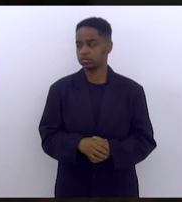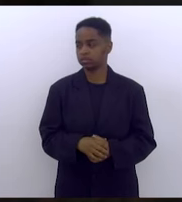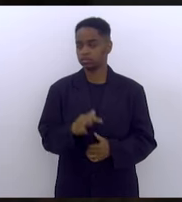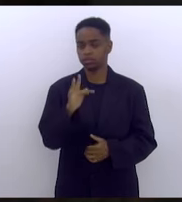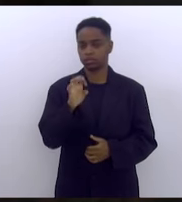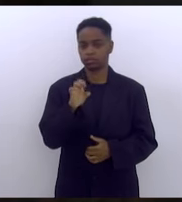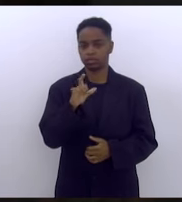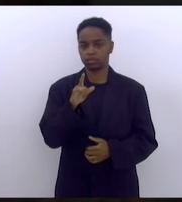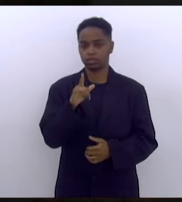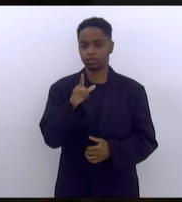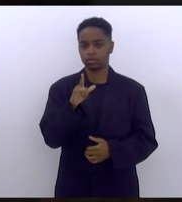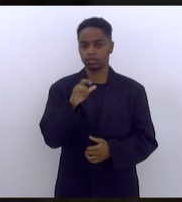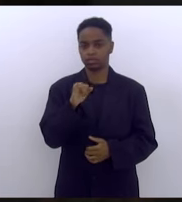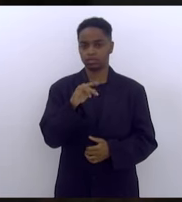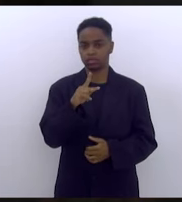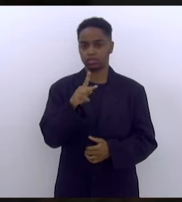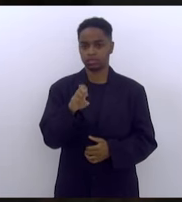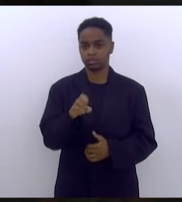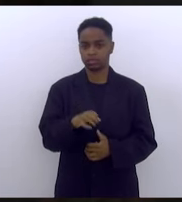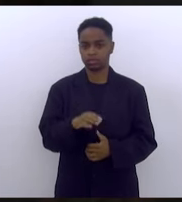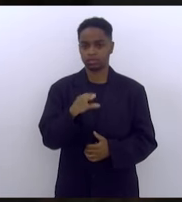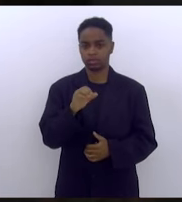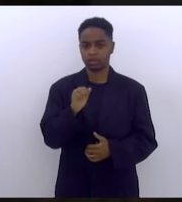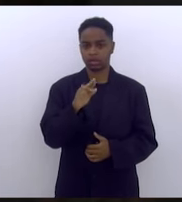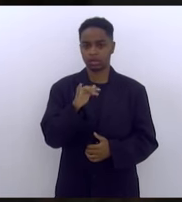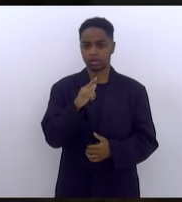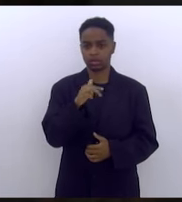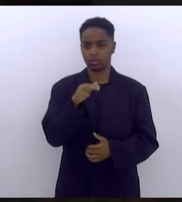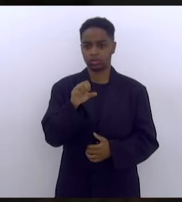Felipe Soares. Carlinho do BNH.